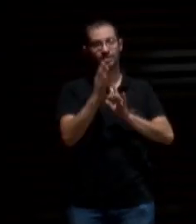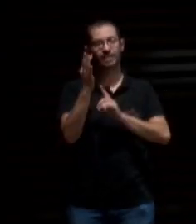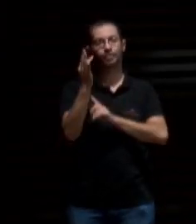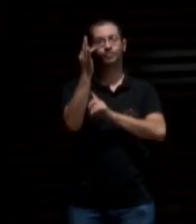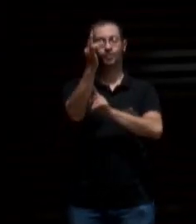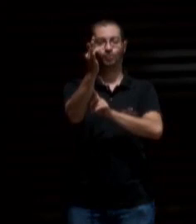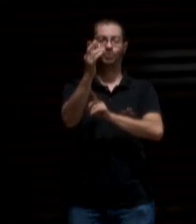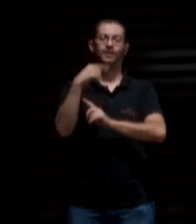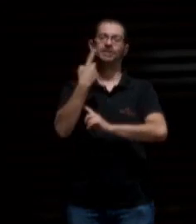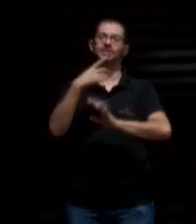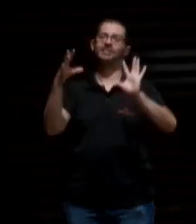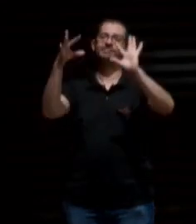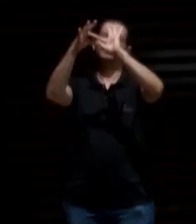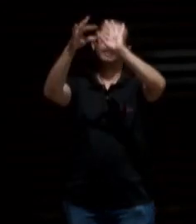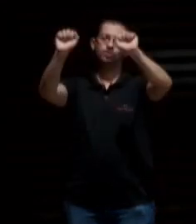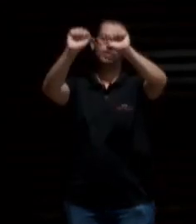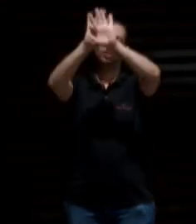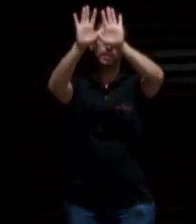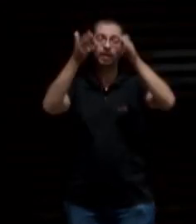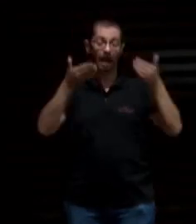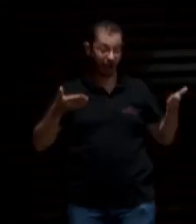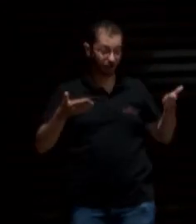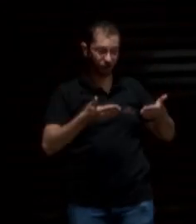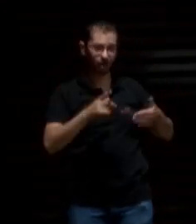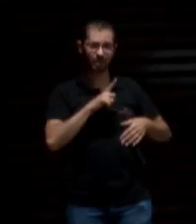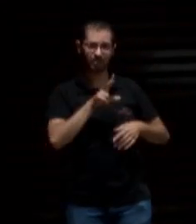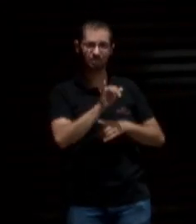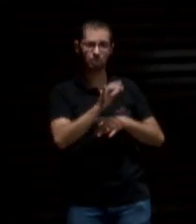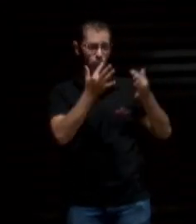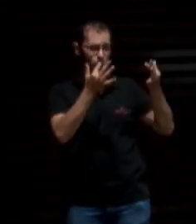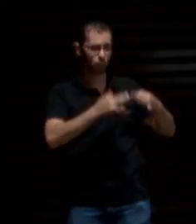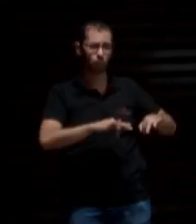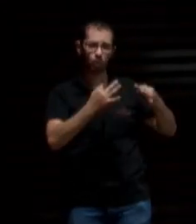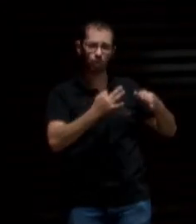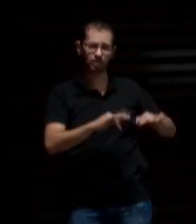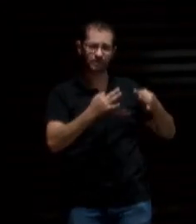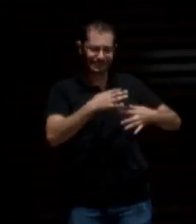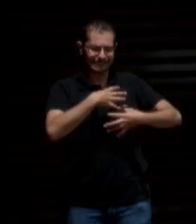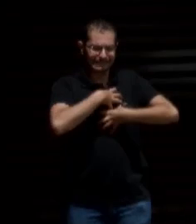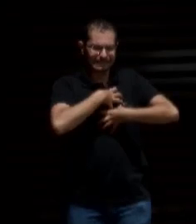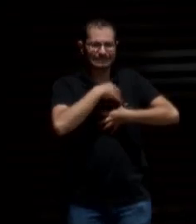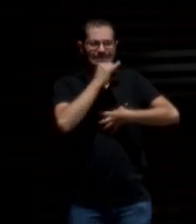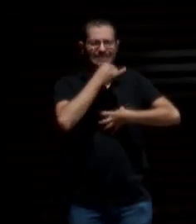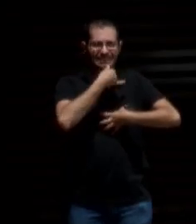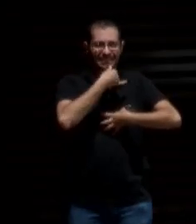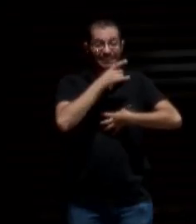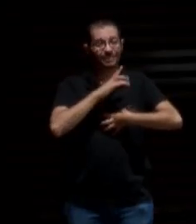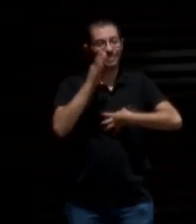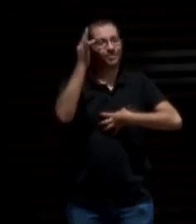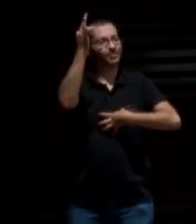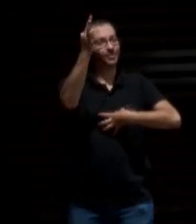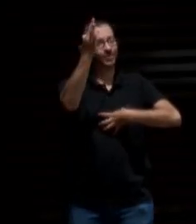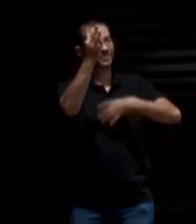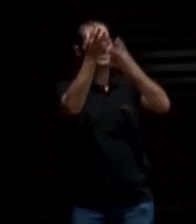a nossa alegria está misturada com muita dor, mas no futuro a alegria será plena, perfeita,